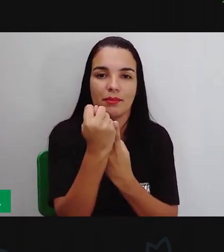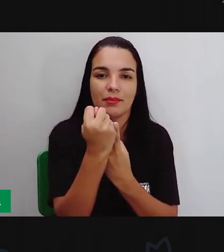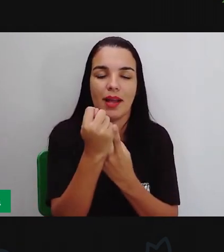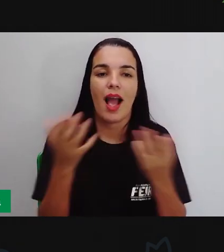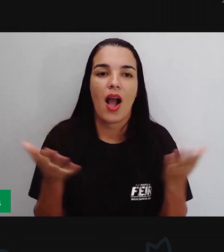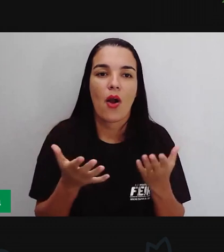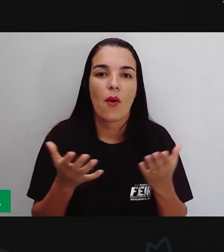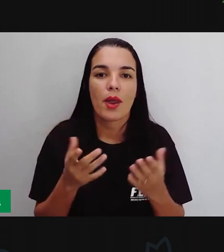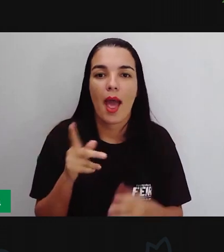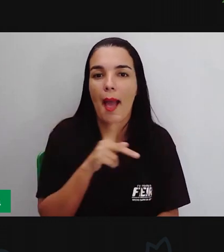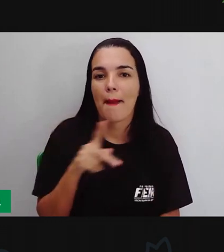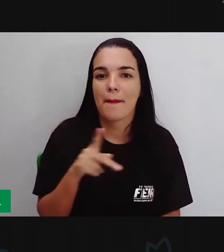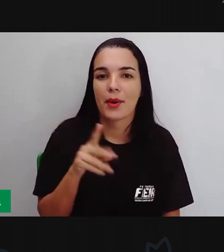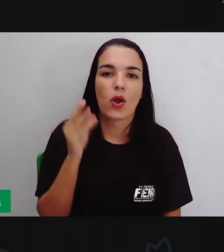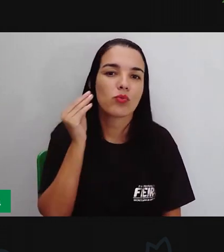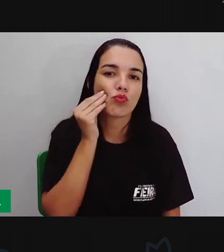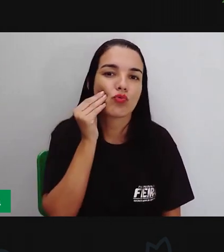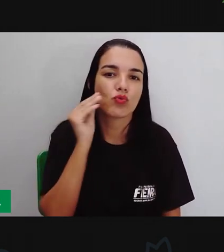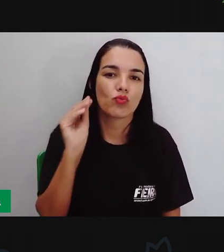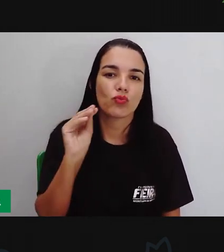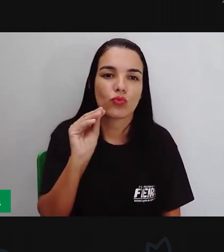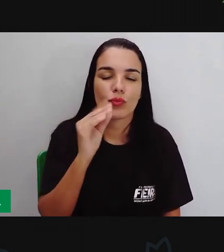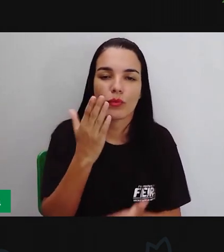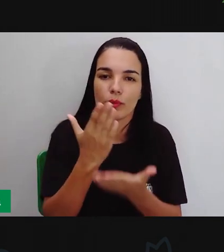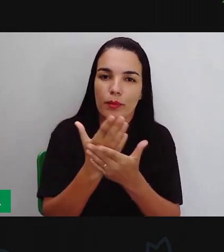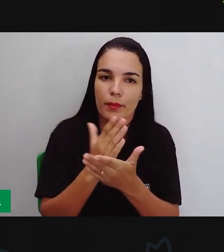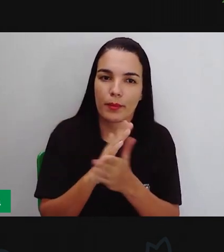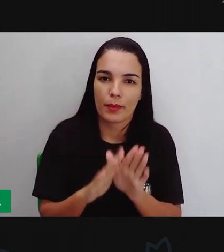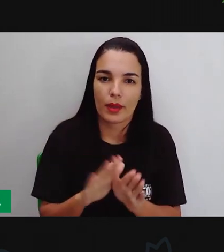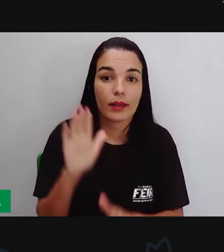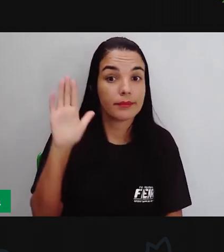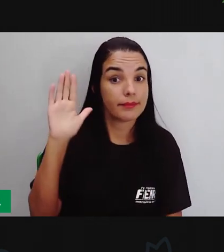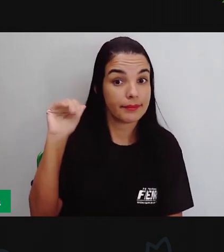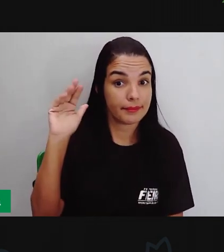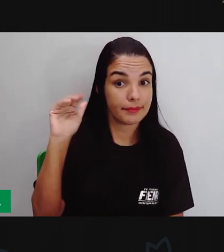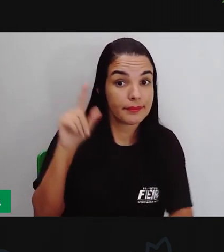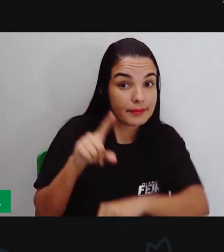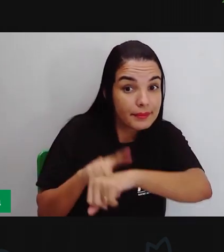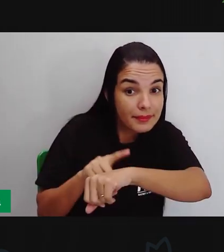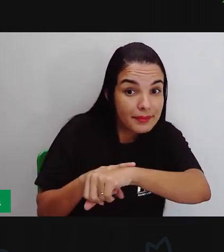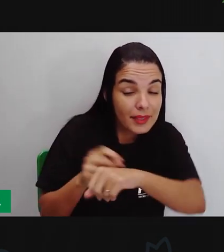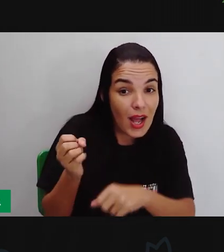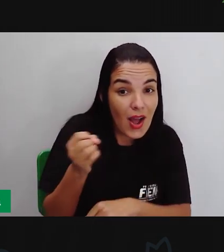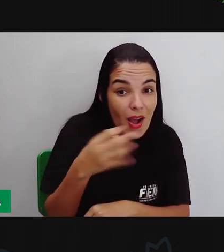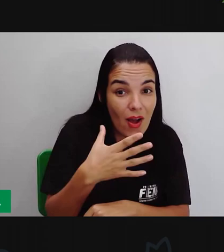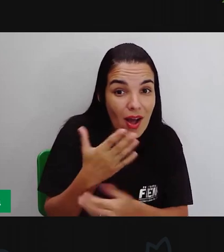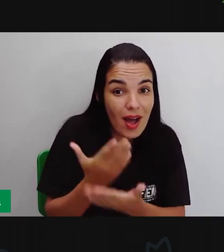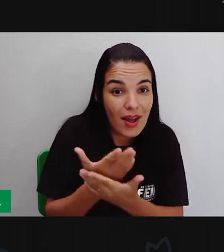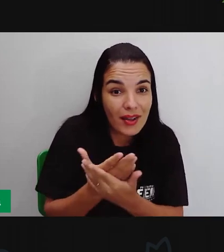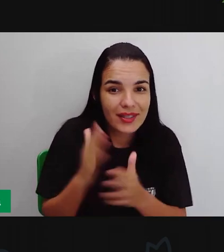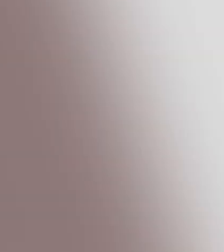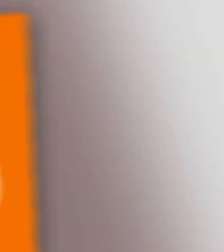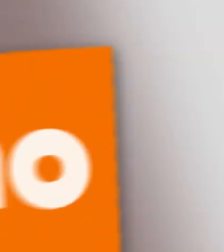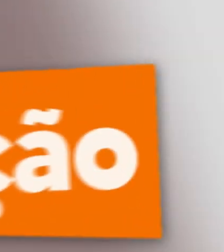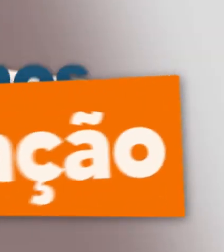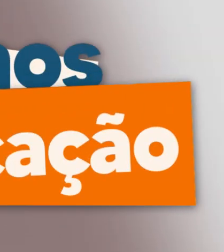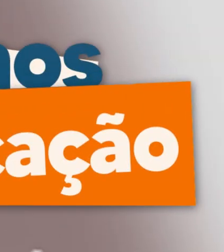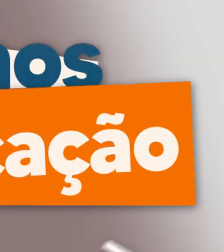A prova ficando por aqui. Beijinho no coração de cada um de vocês e daqui a pouquinho a prova volta com mais uma aula. Tchau, tchau.